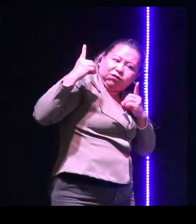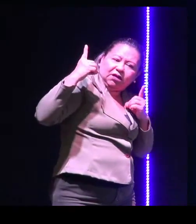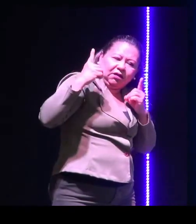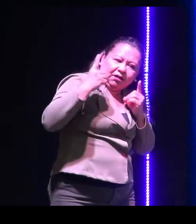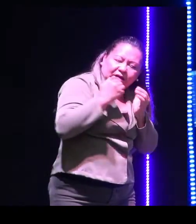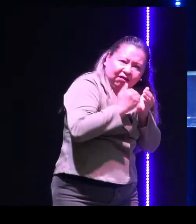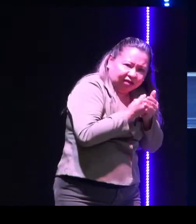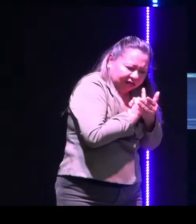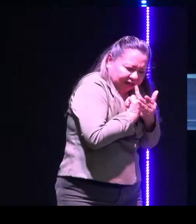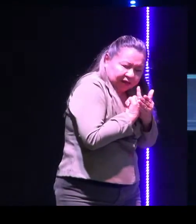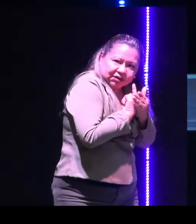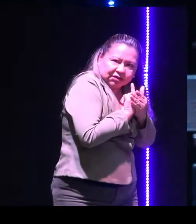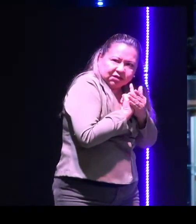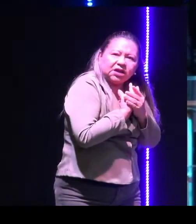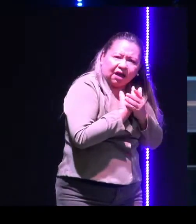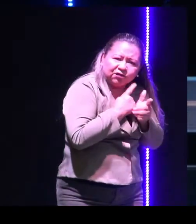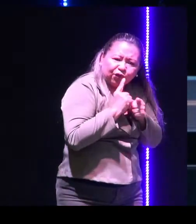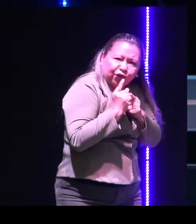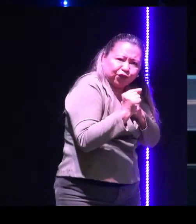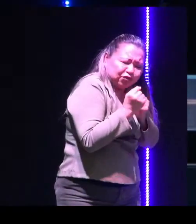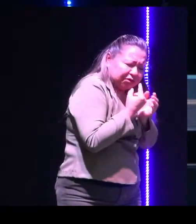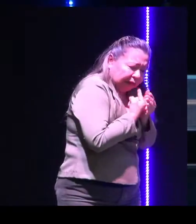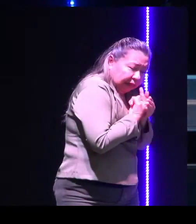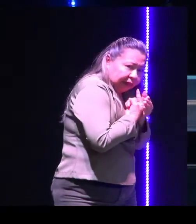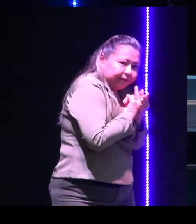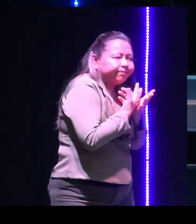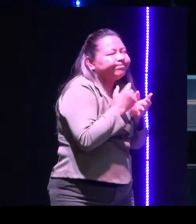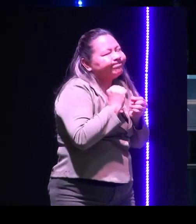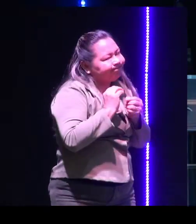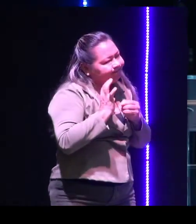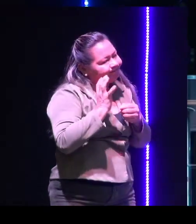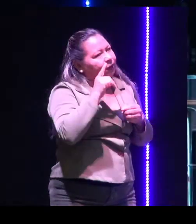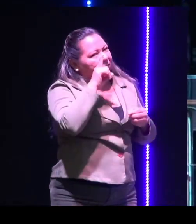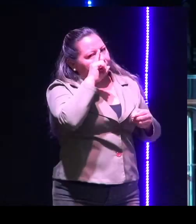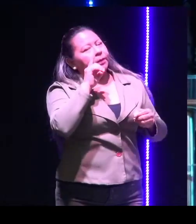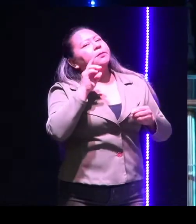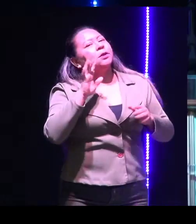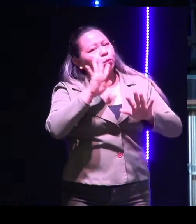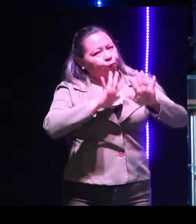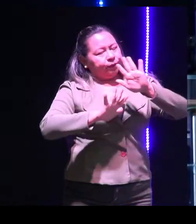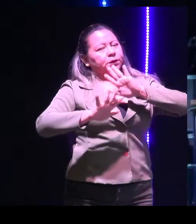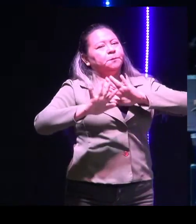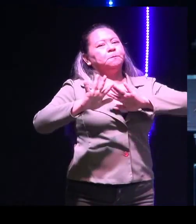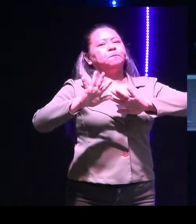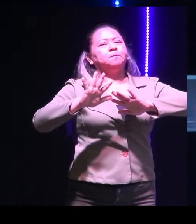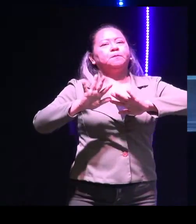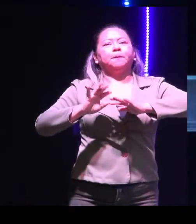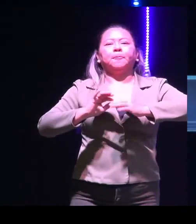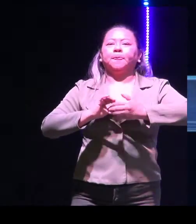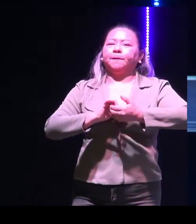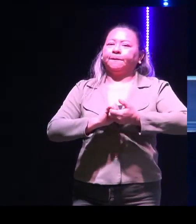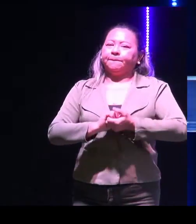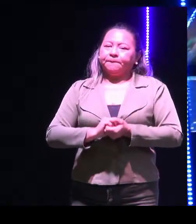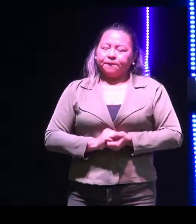nós fugirmos dos irmãos, aí que a porca trouxe o rabo.